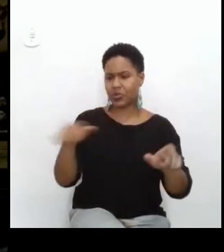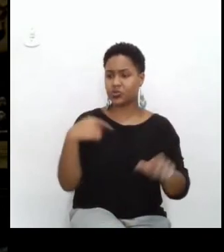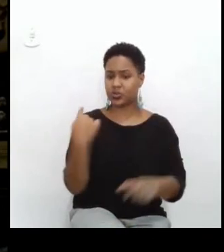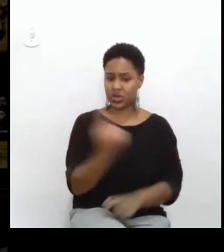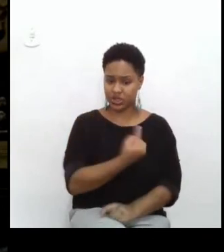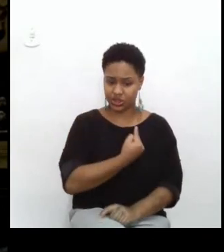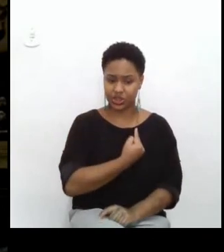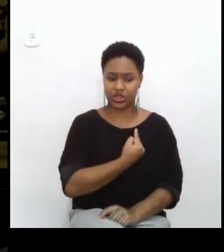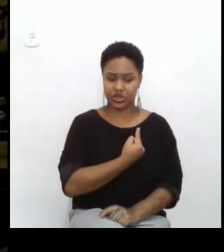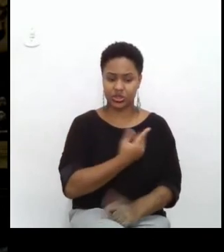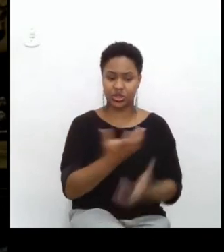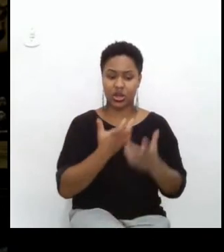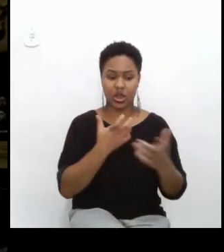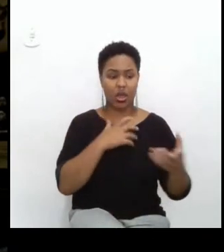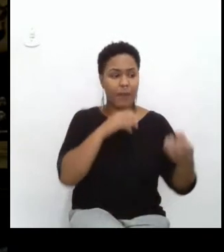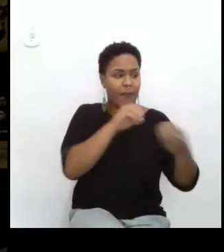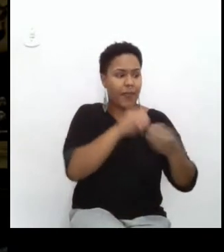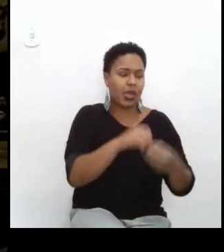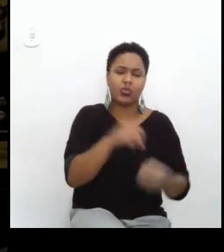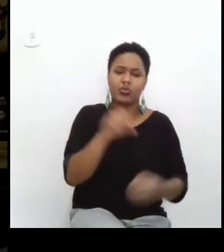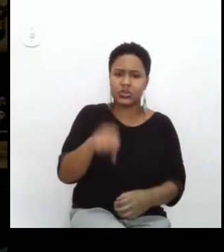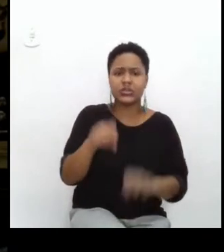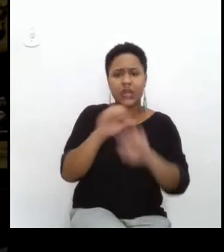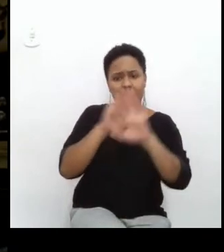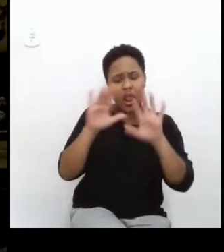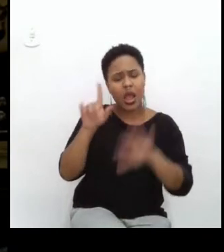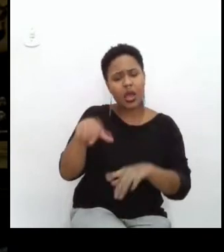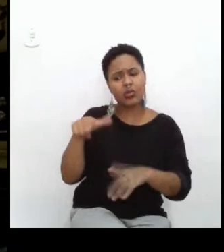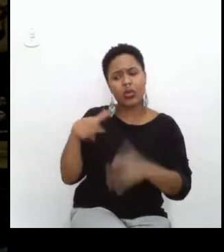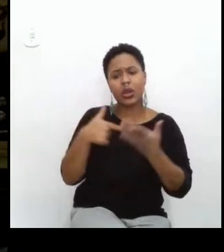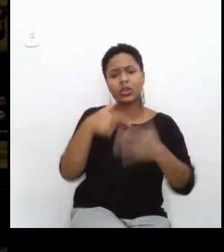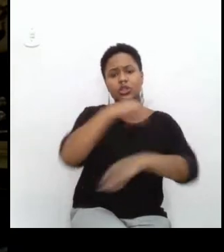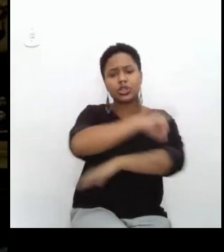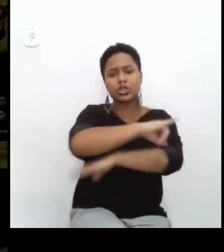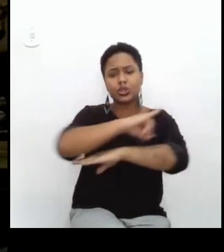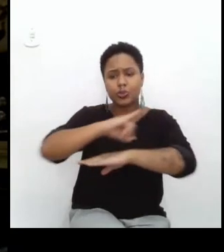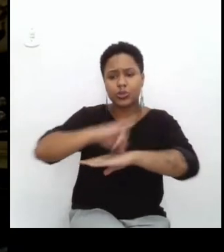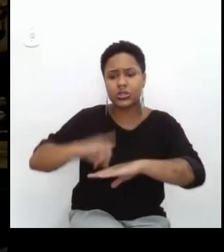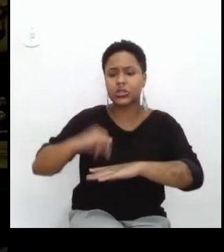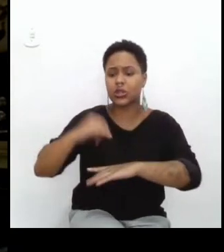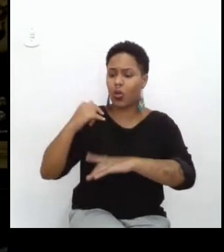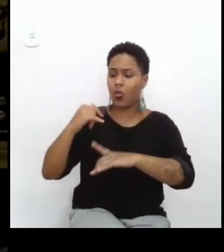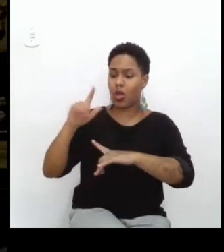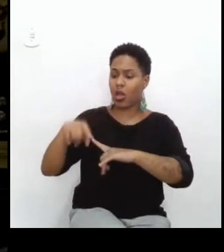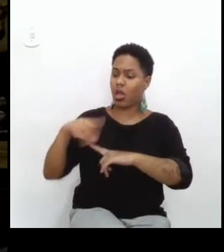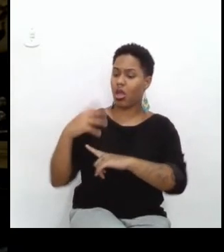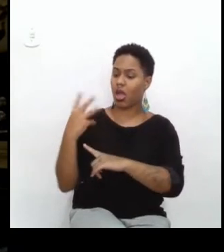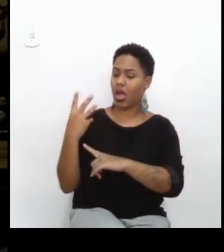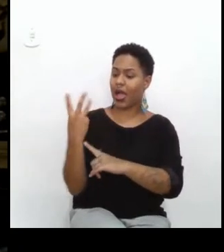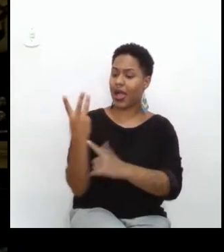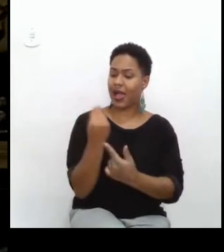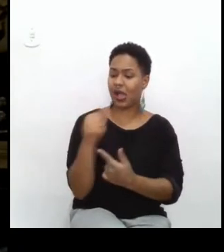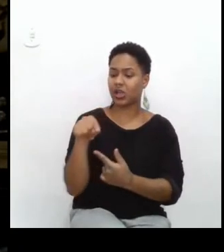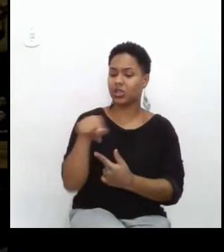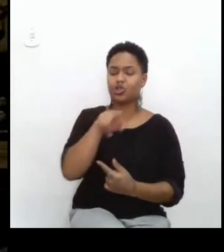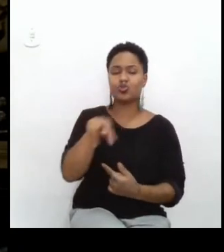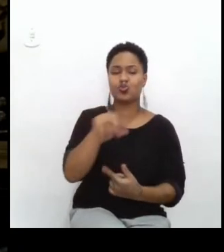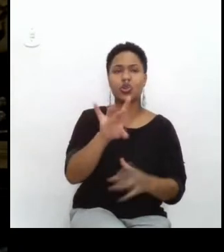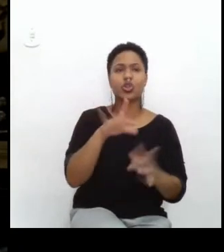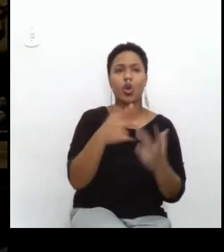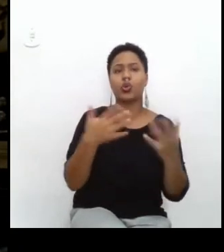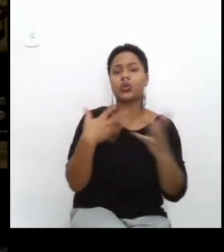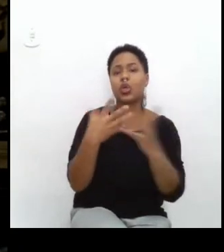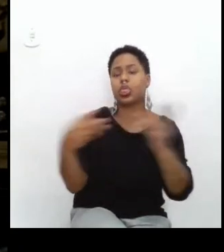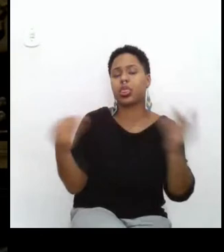na porta aqui Ah não acredito em ninguém tudo e daí eu não